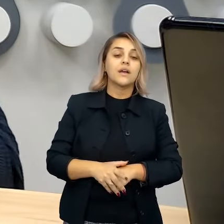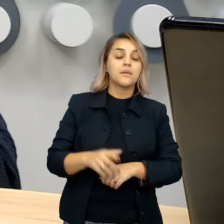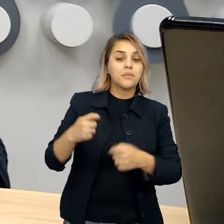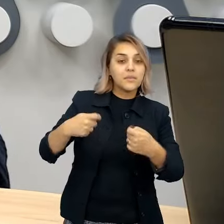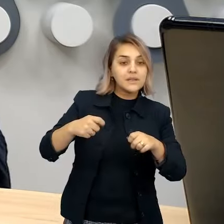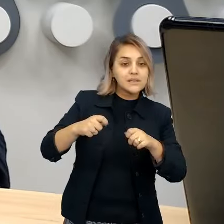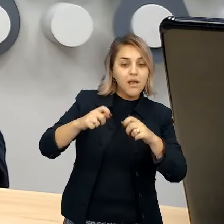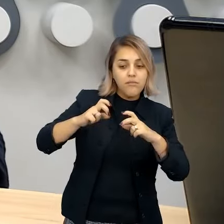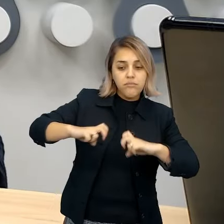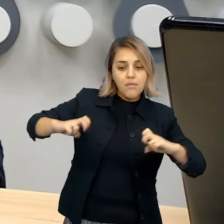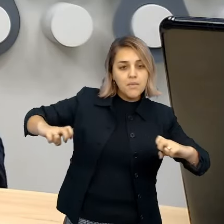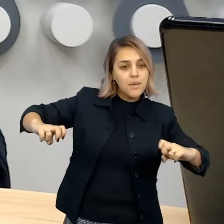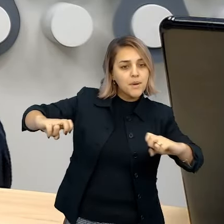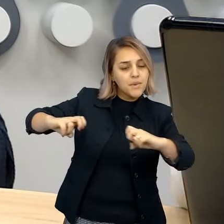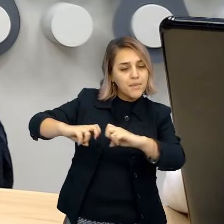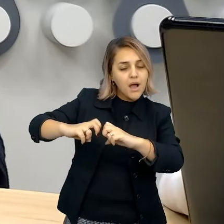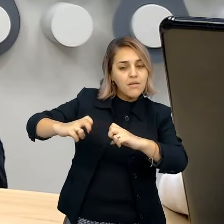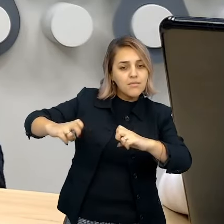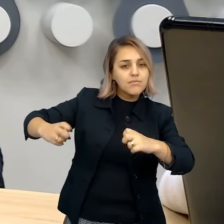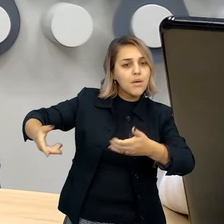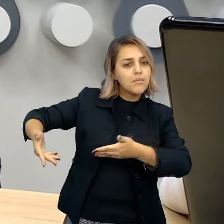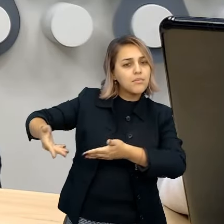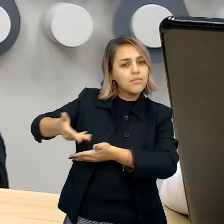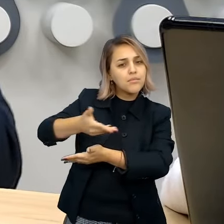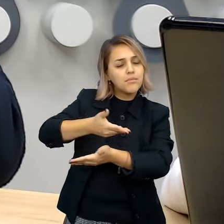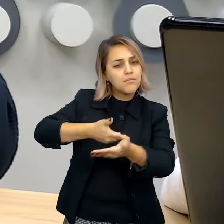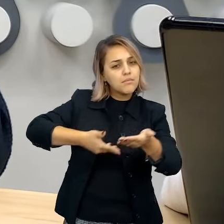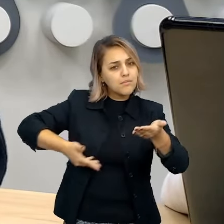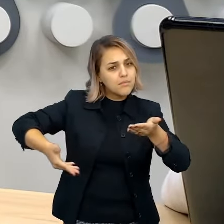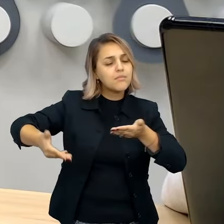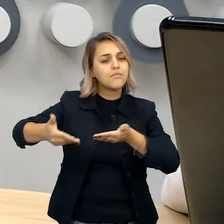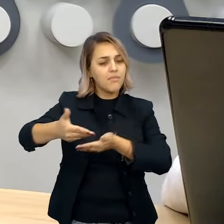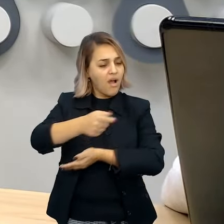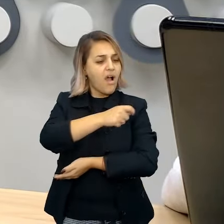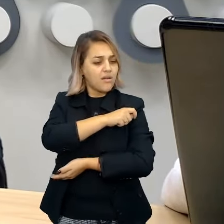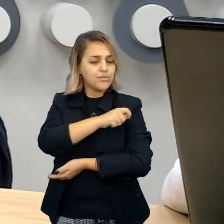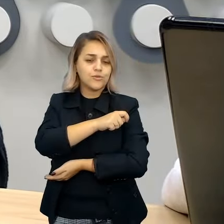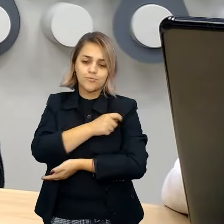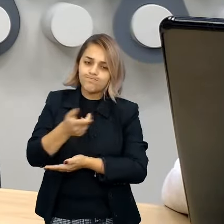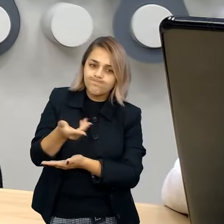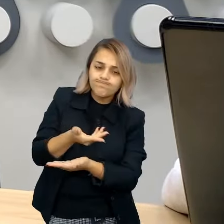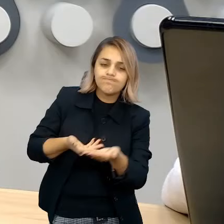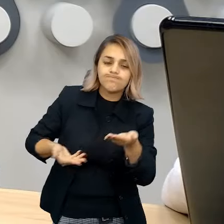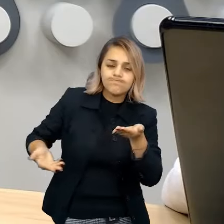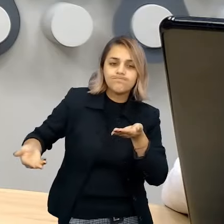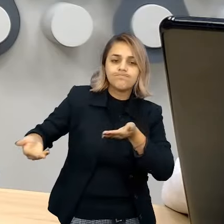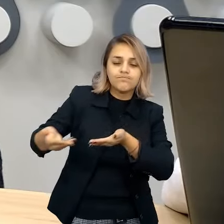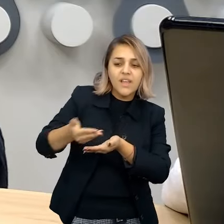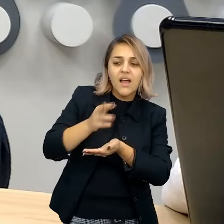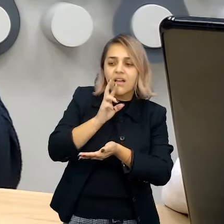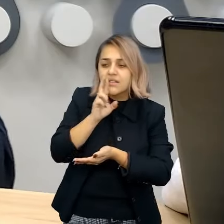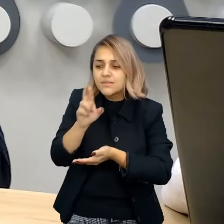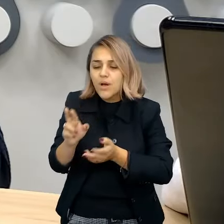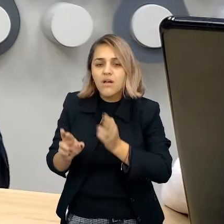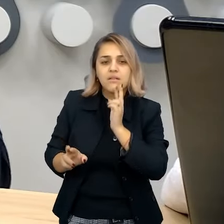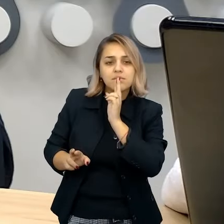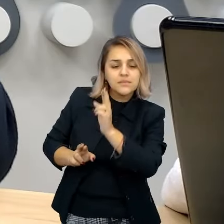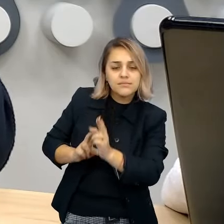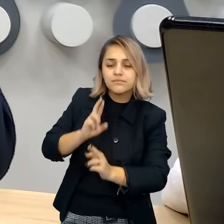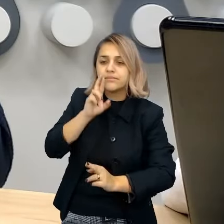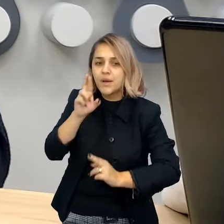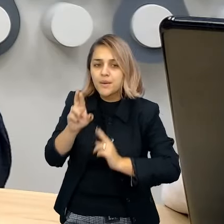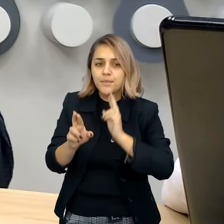a turma em uma roda de conversa para que os estudantes socializem as suas respostas e, a partir